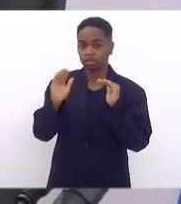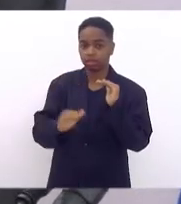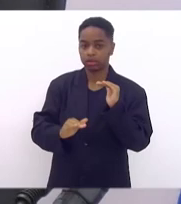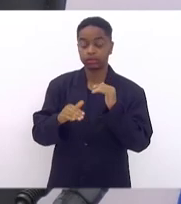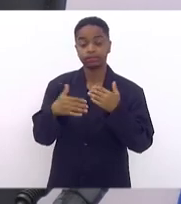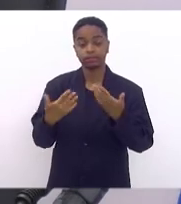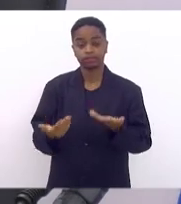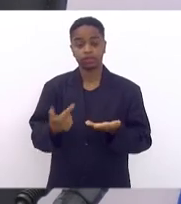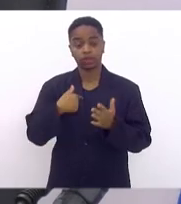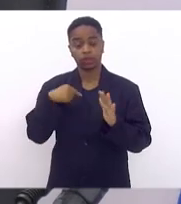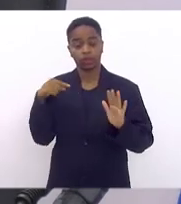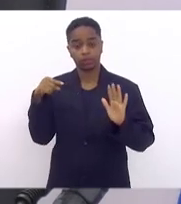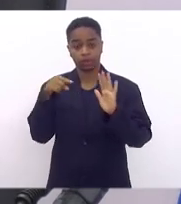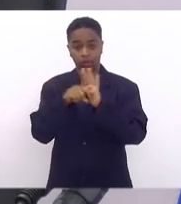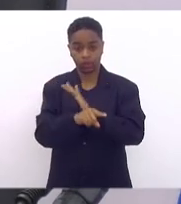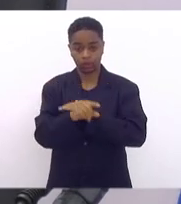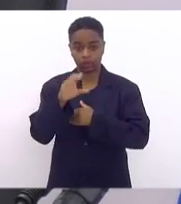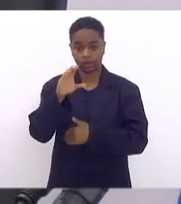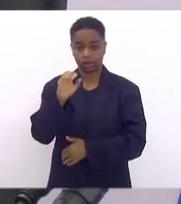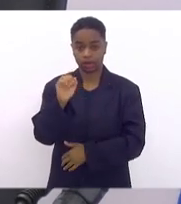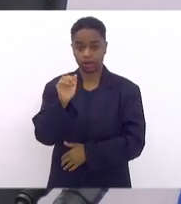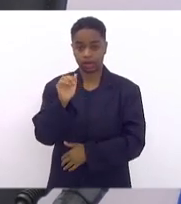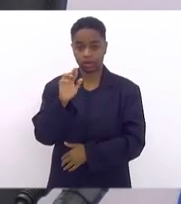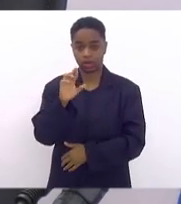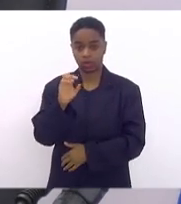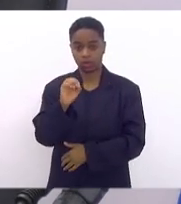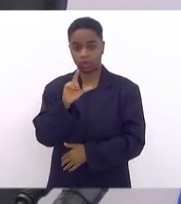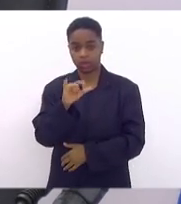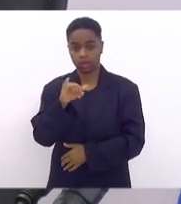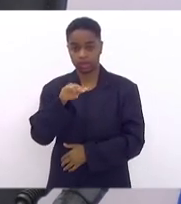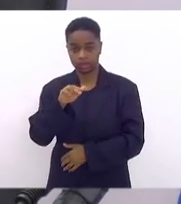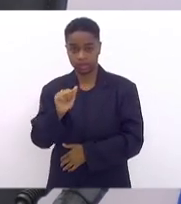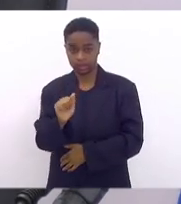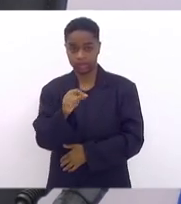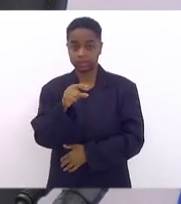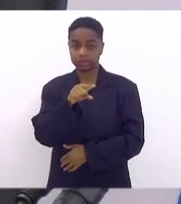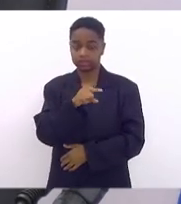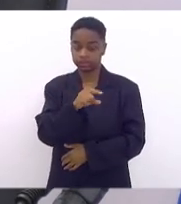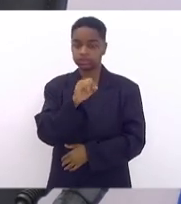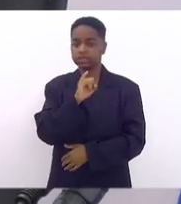pergunta, doutora Carolina, é se a senhora verifica, a partir